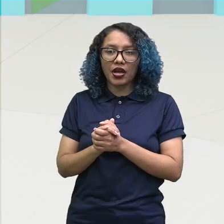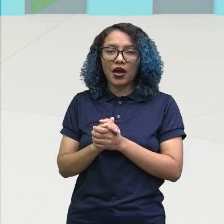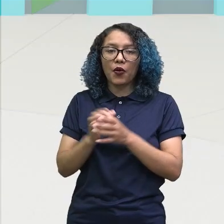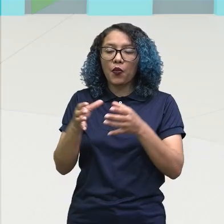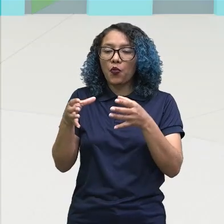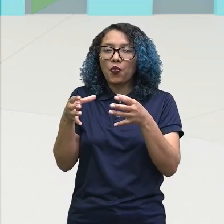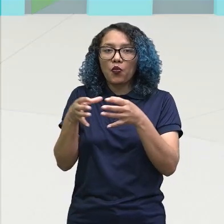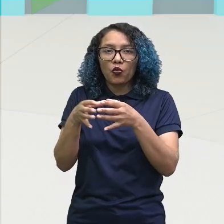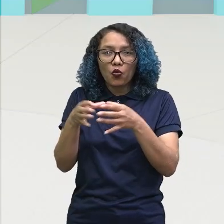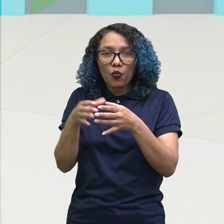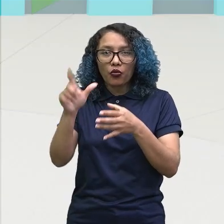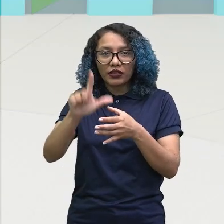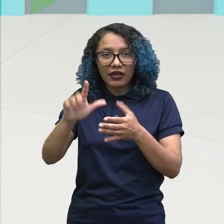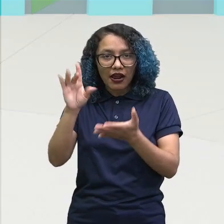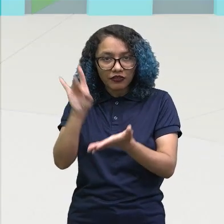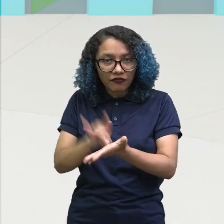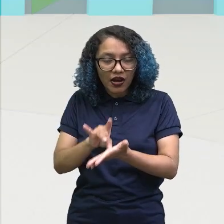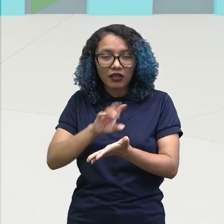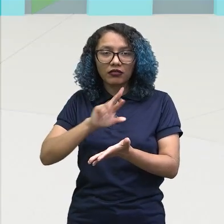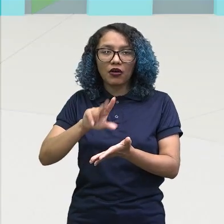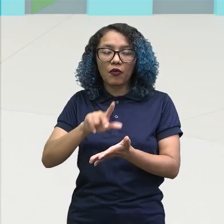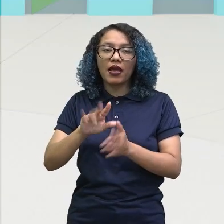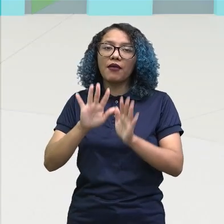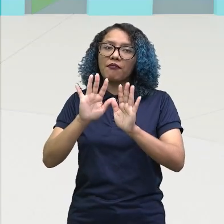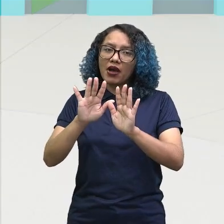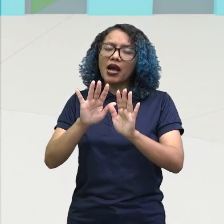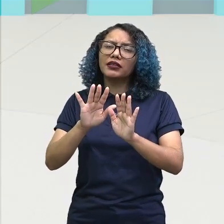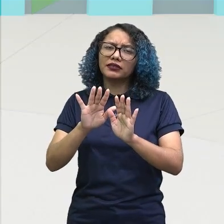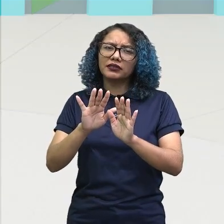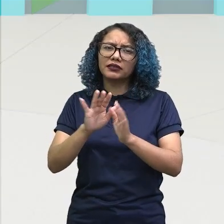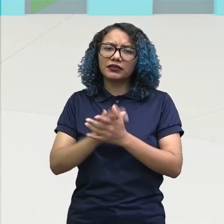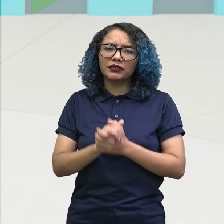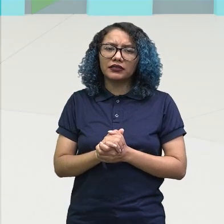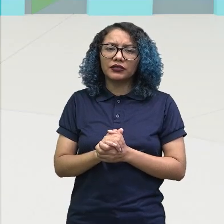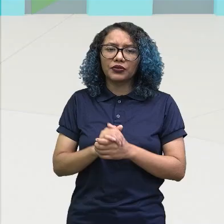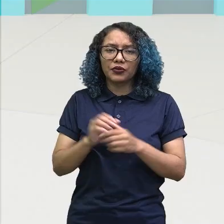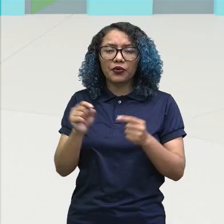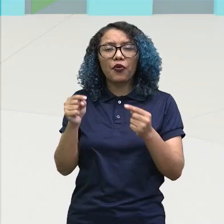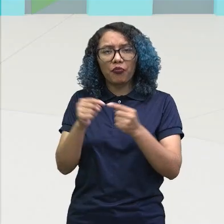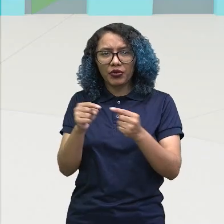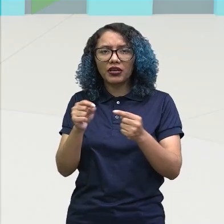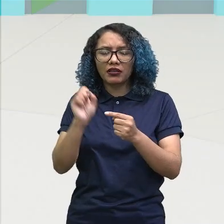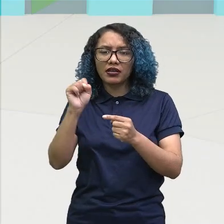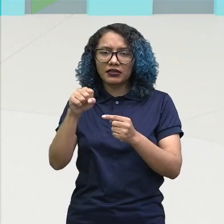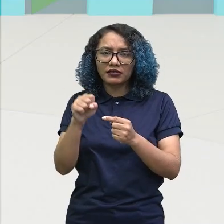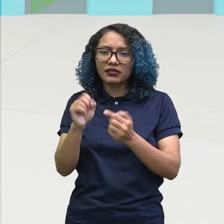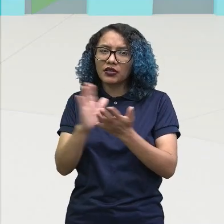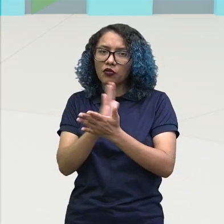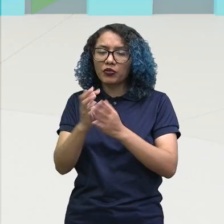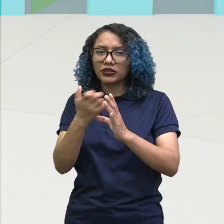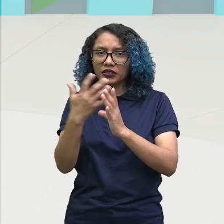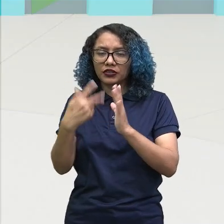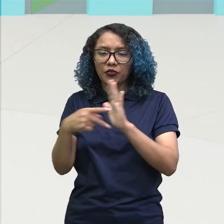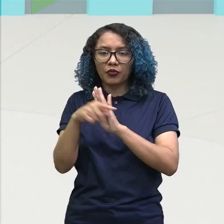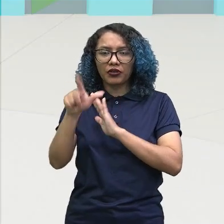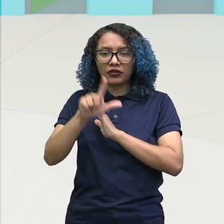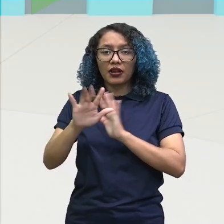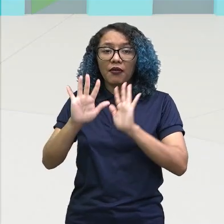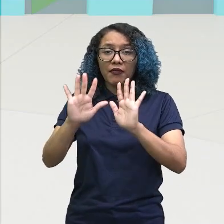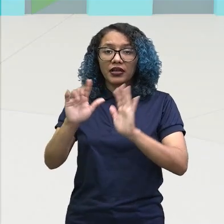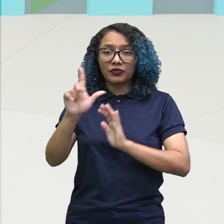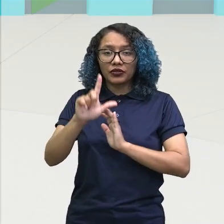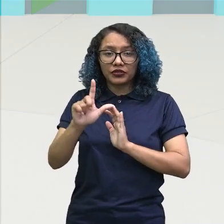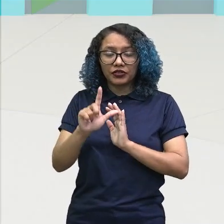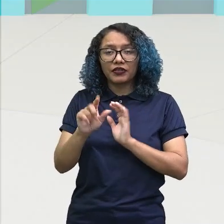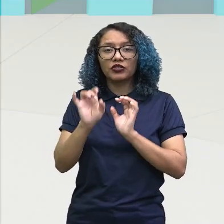literária, ok? Mas ele é considerado um movimento literário porque vai trazer ali características da literatura, mas é uma literatura